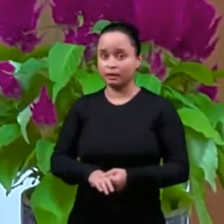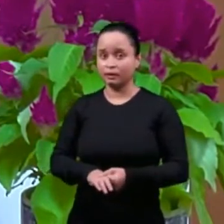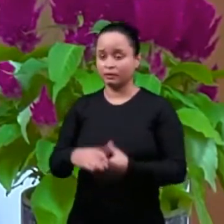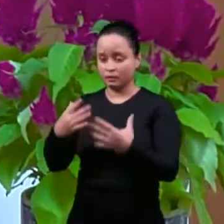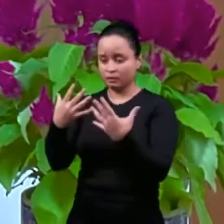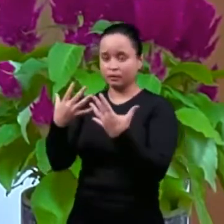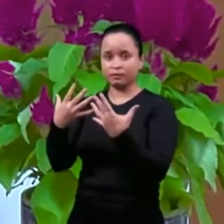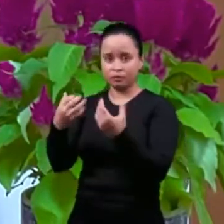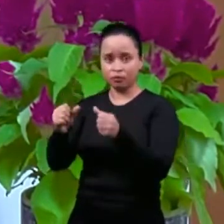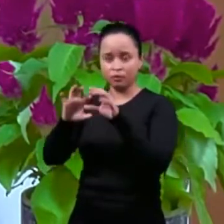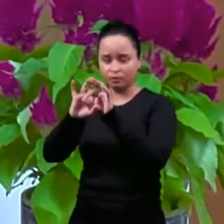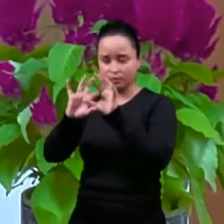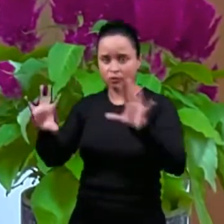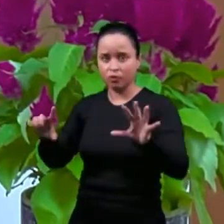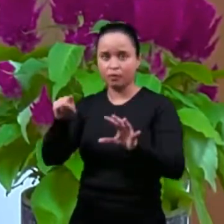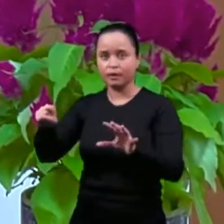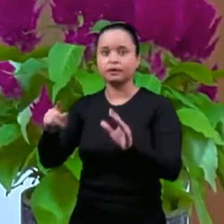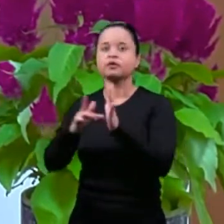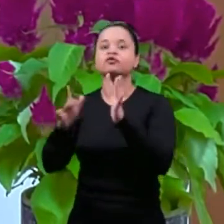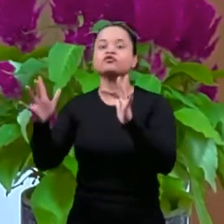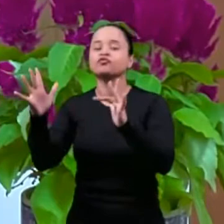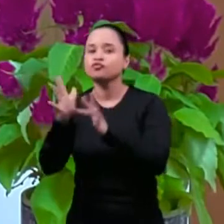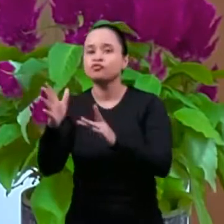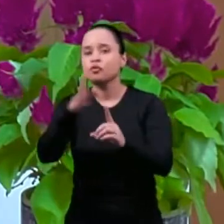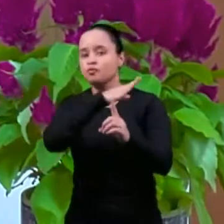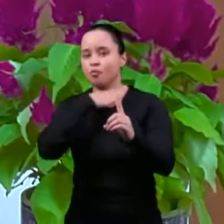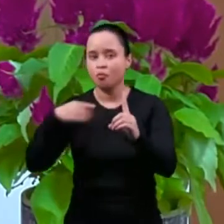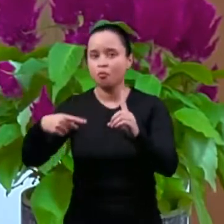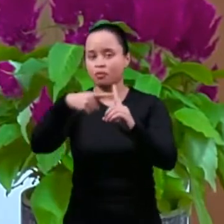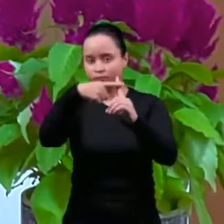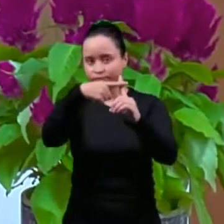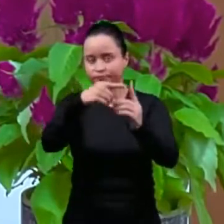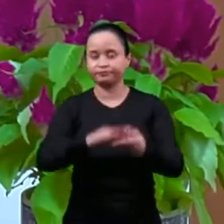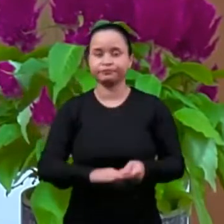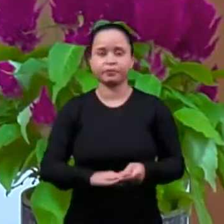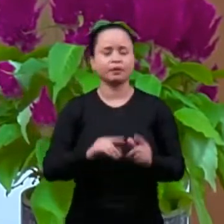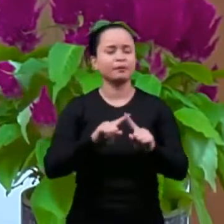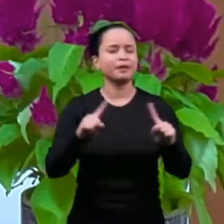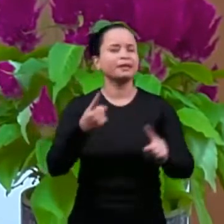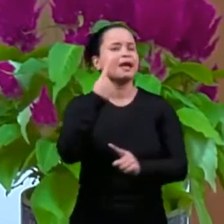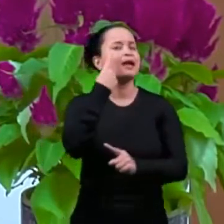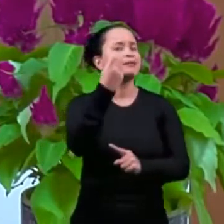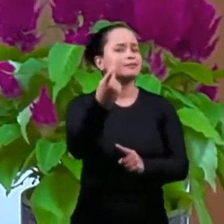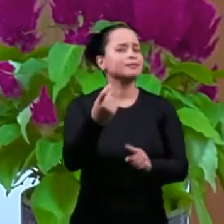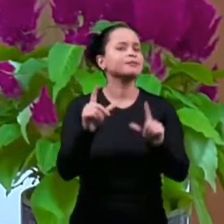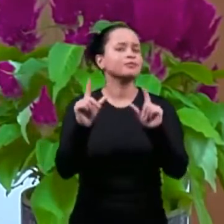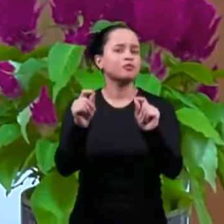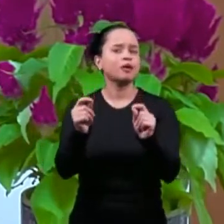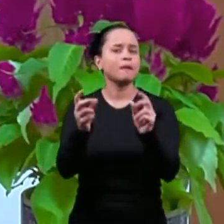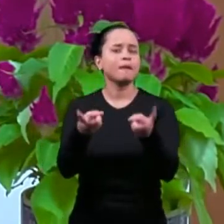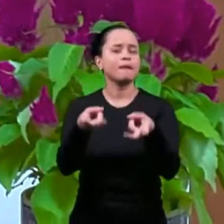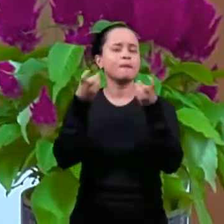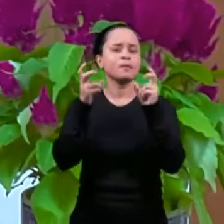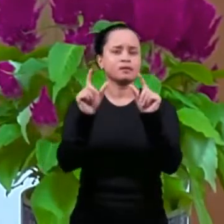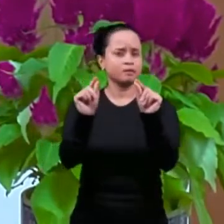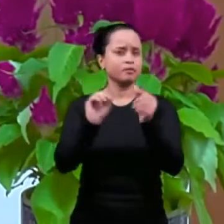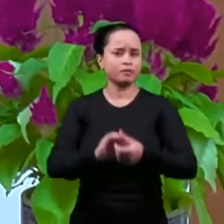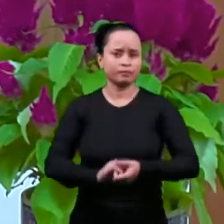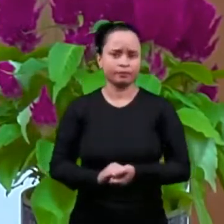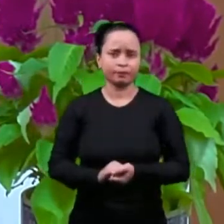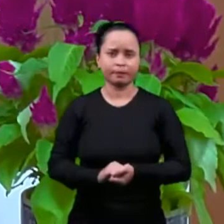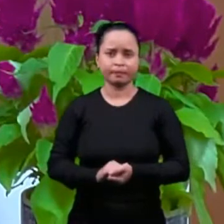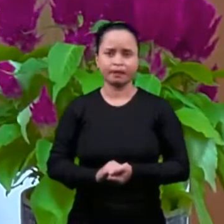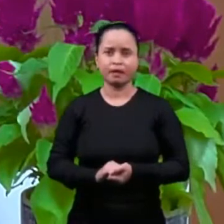morte. É interessante observar o detalhe de que, quando Pilatos lavou